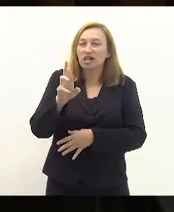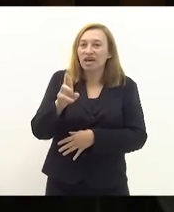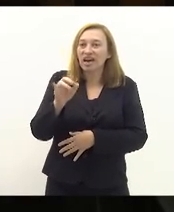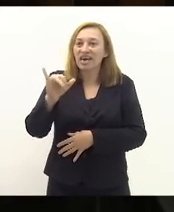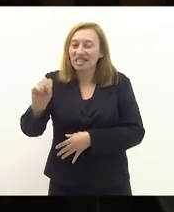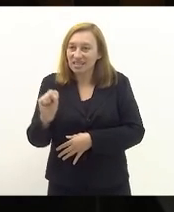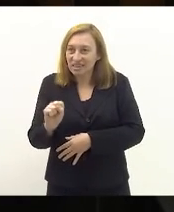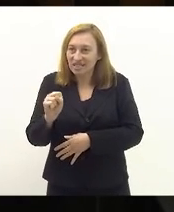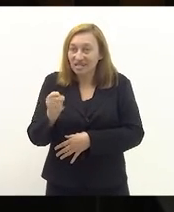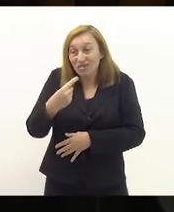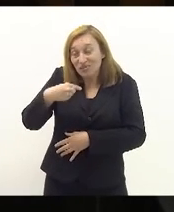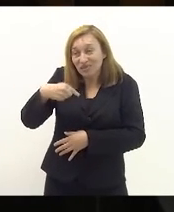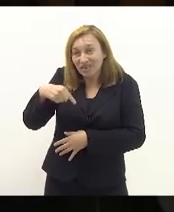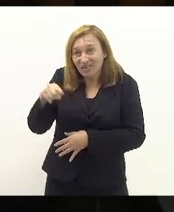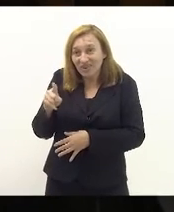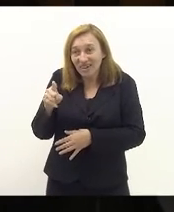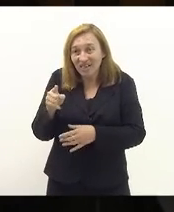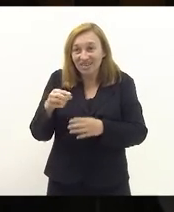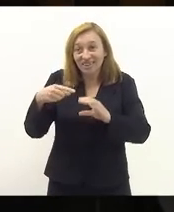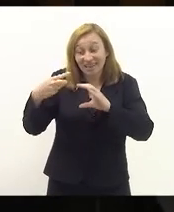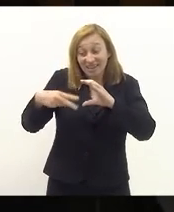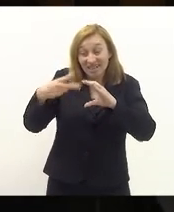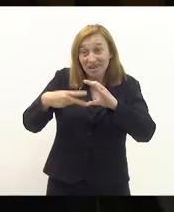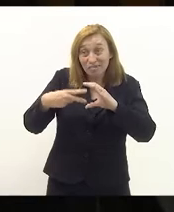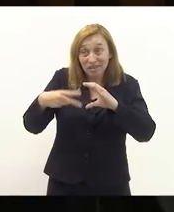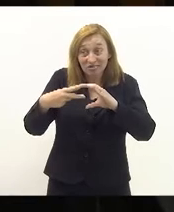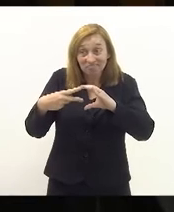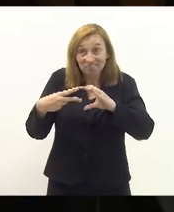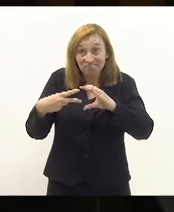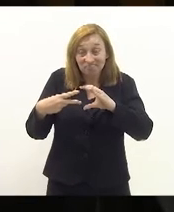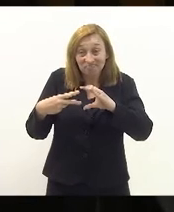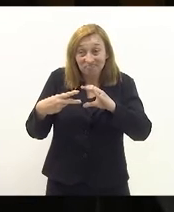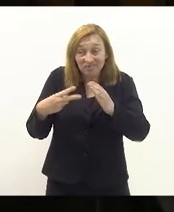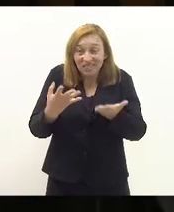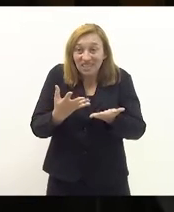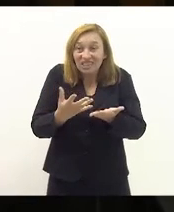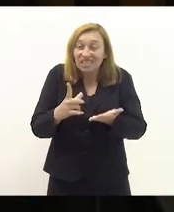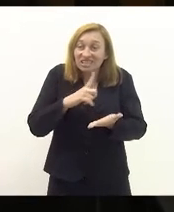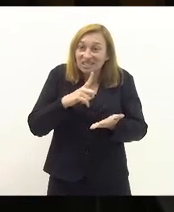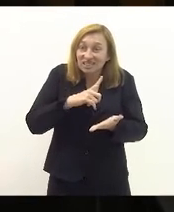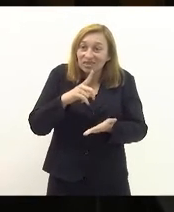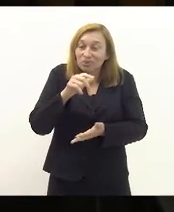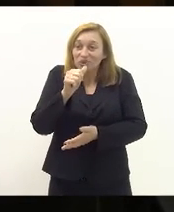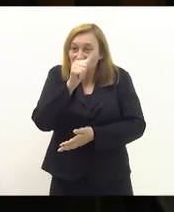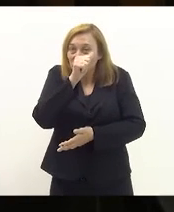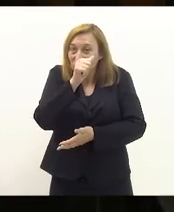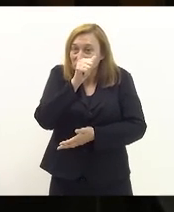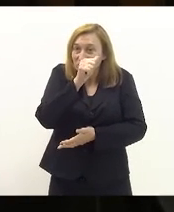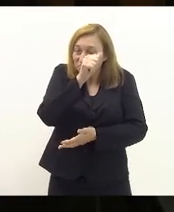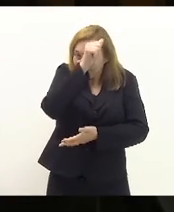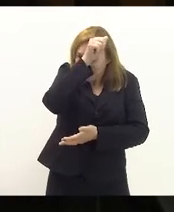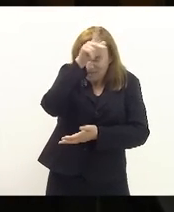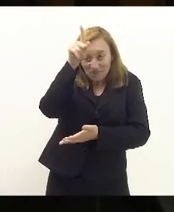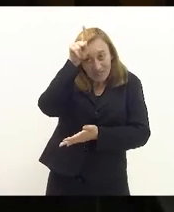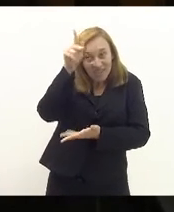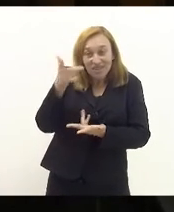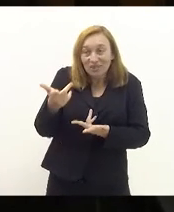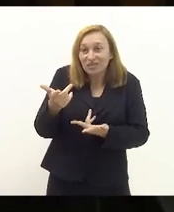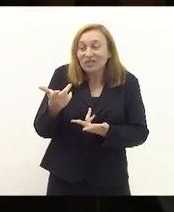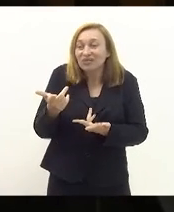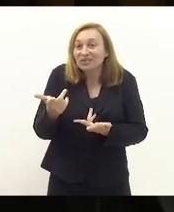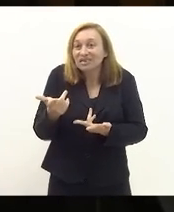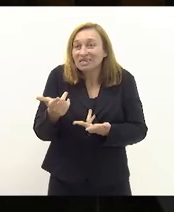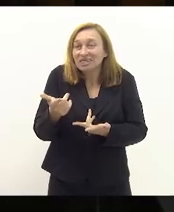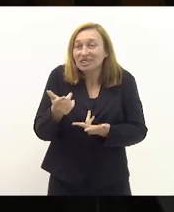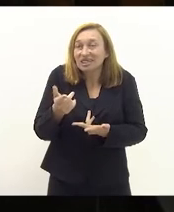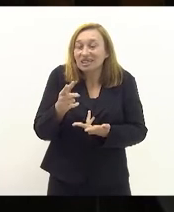estava lá e naquela câmera perdido né Nós temos um prefeito na escuridão nós tínhamos um